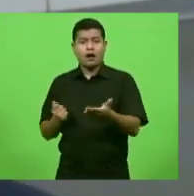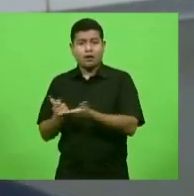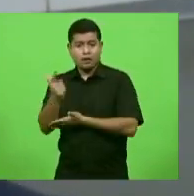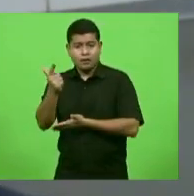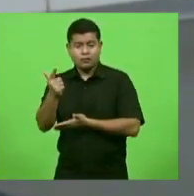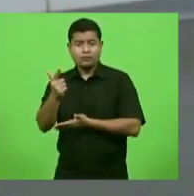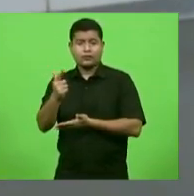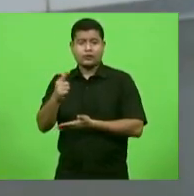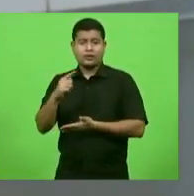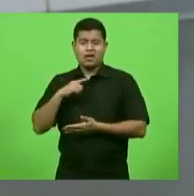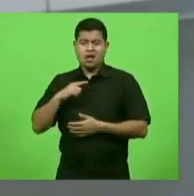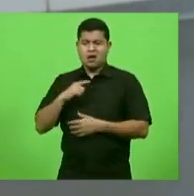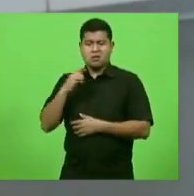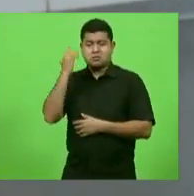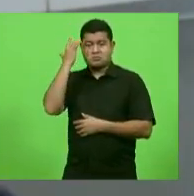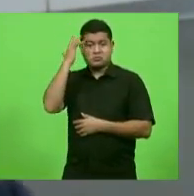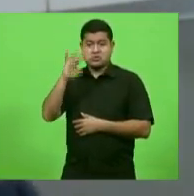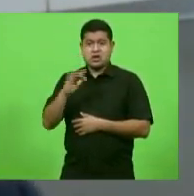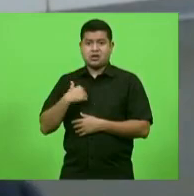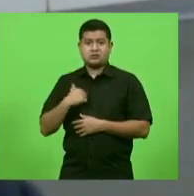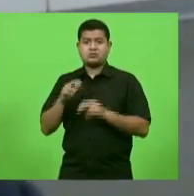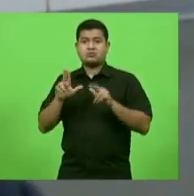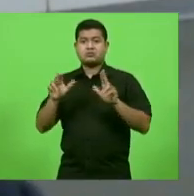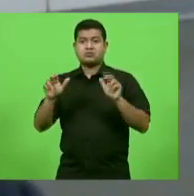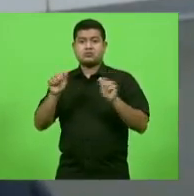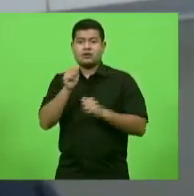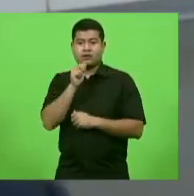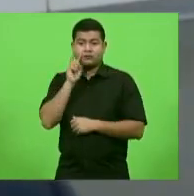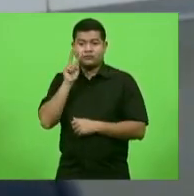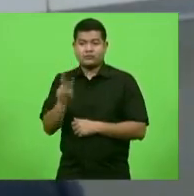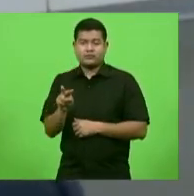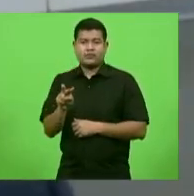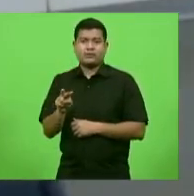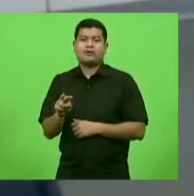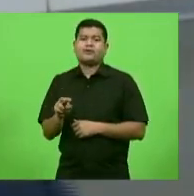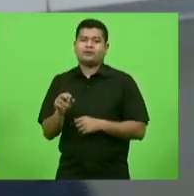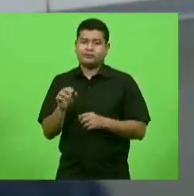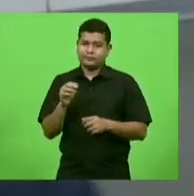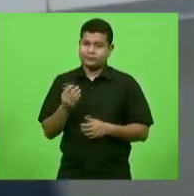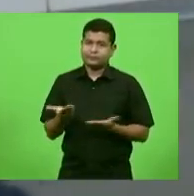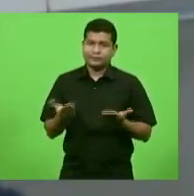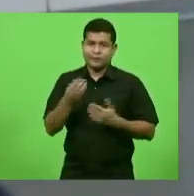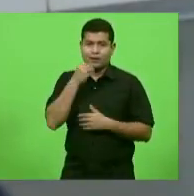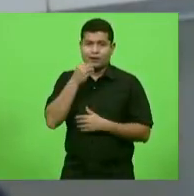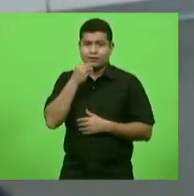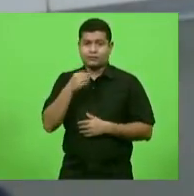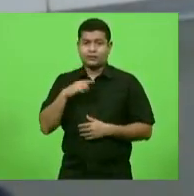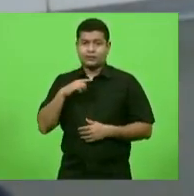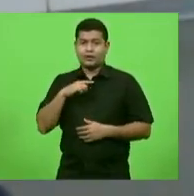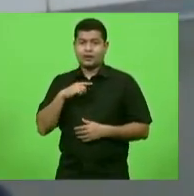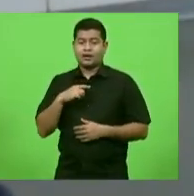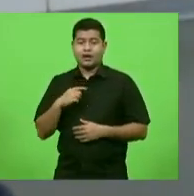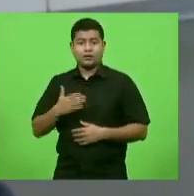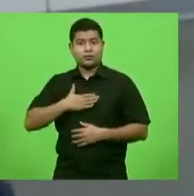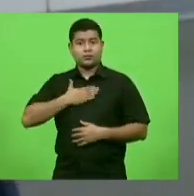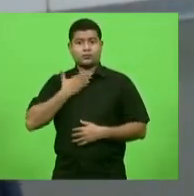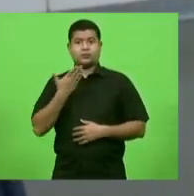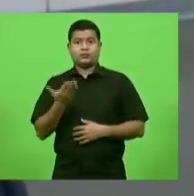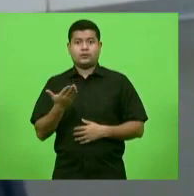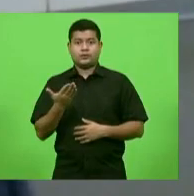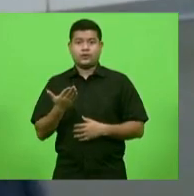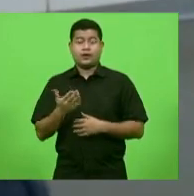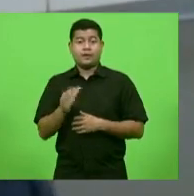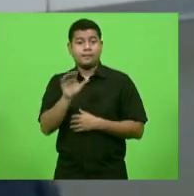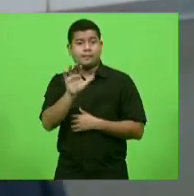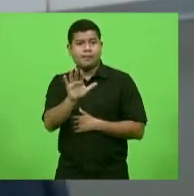ter desconhecido, certamente seria objeto do mais profundo espanto.